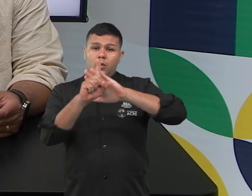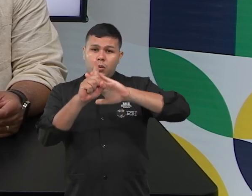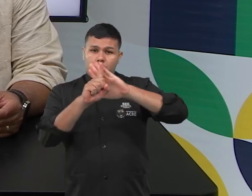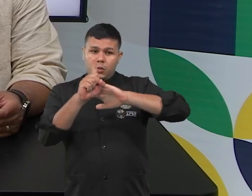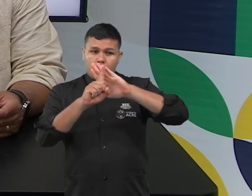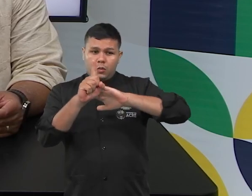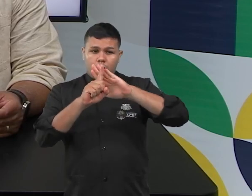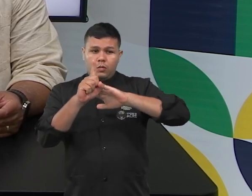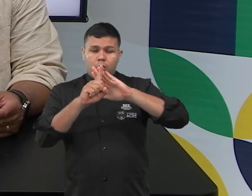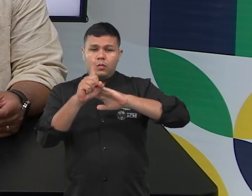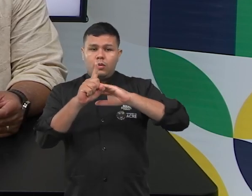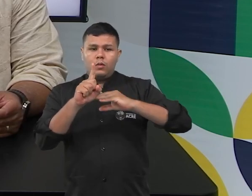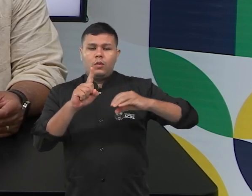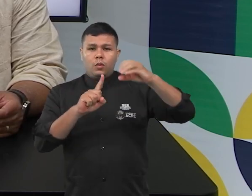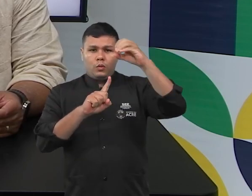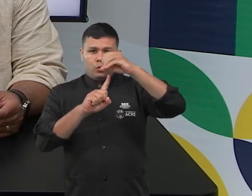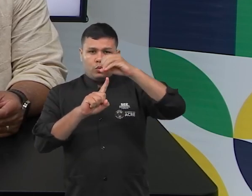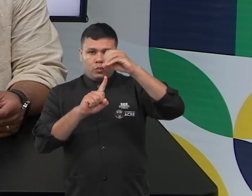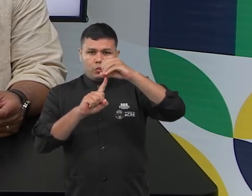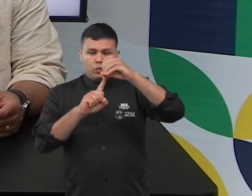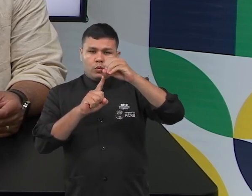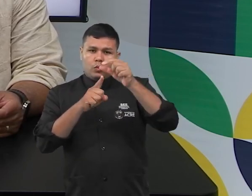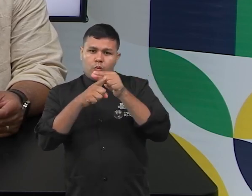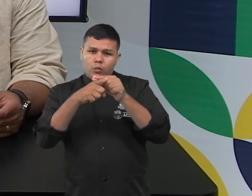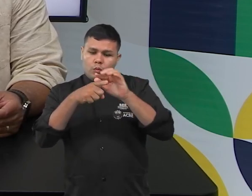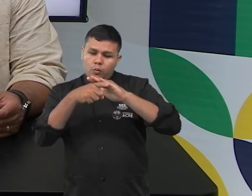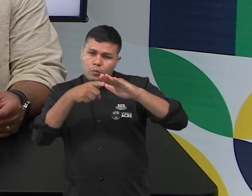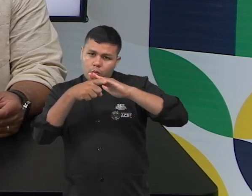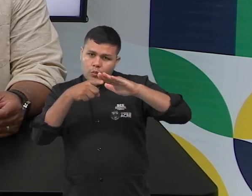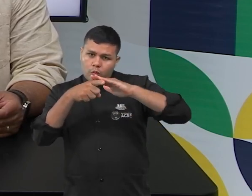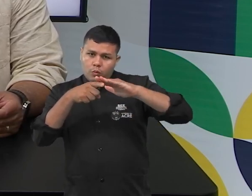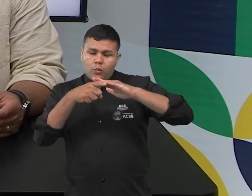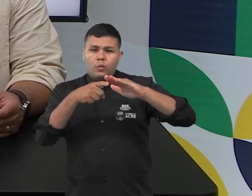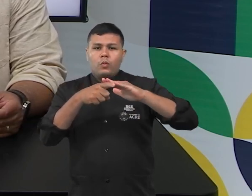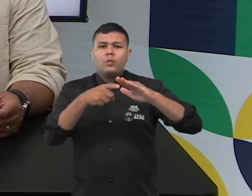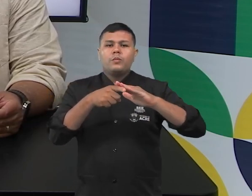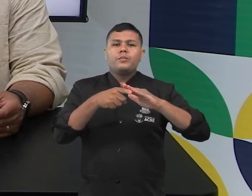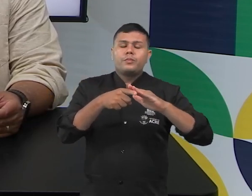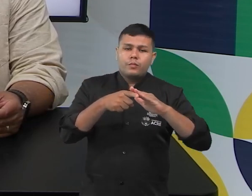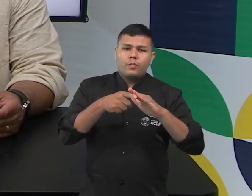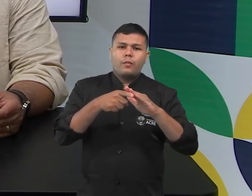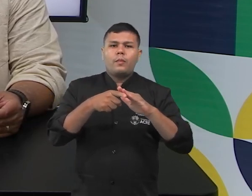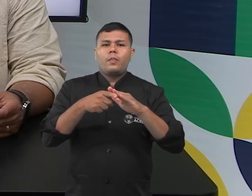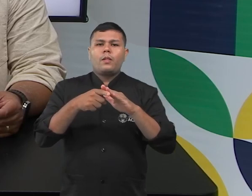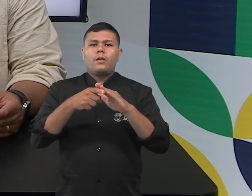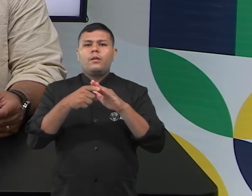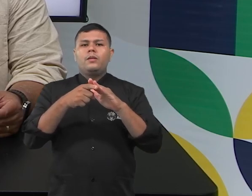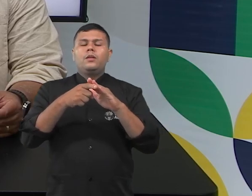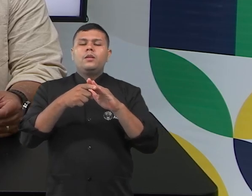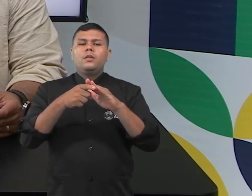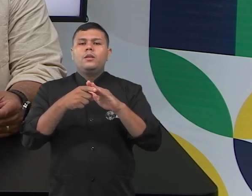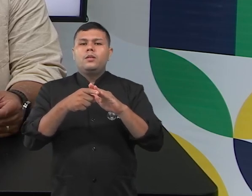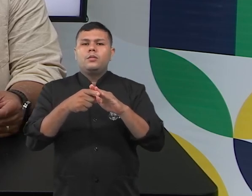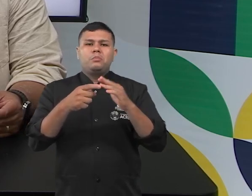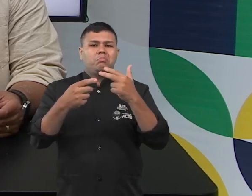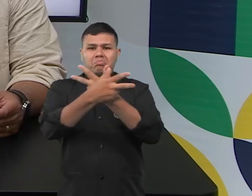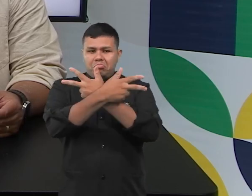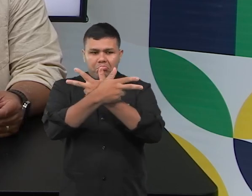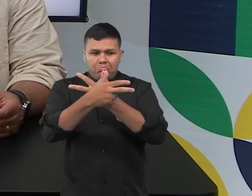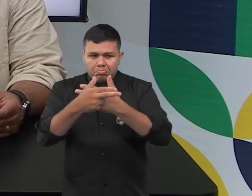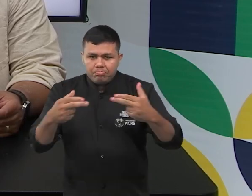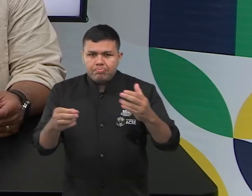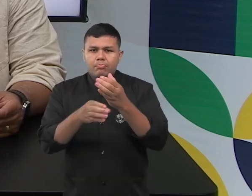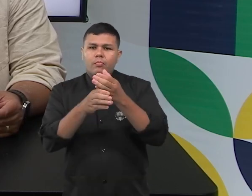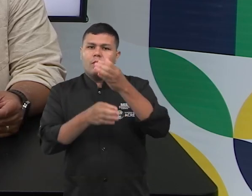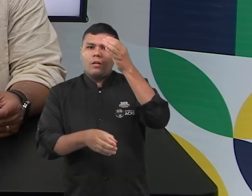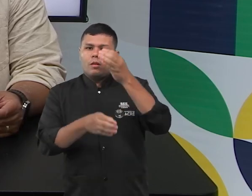bom? Poliedros regulares têm vértice, face e aresta. Corpos redondos, que é cone, esfera e o cilindro, eles